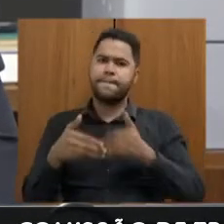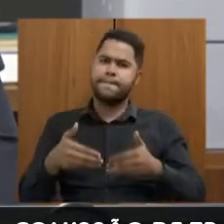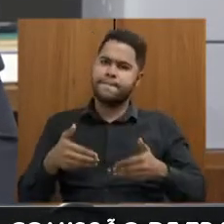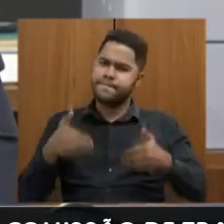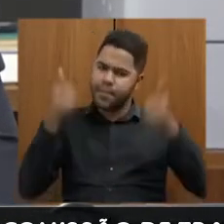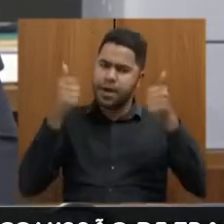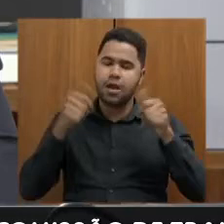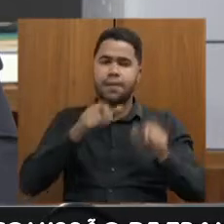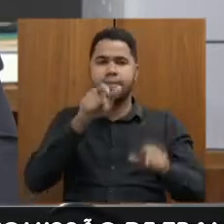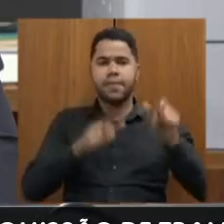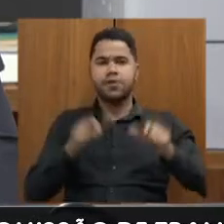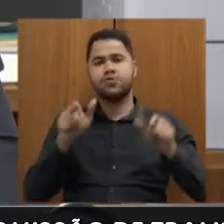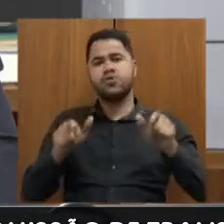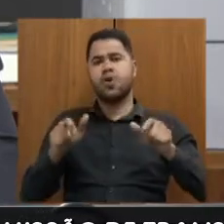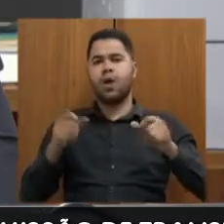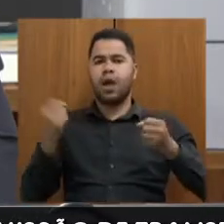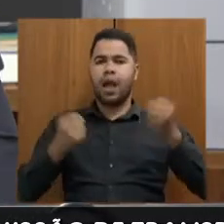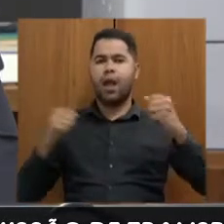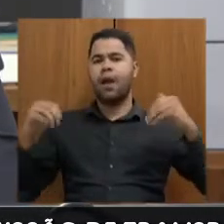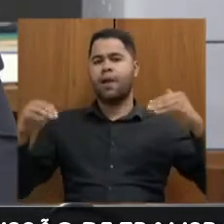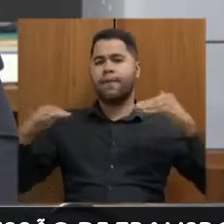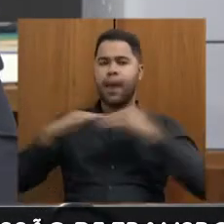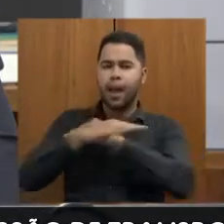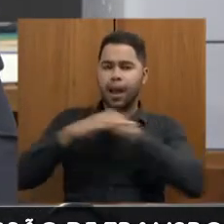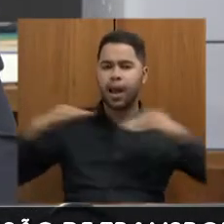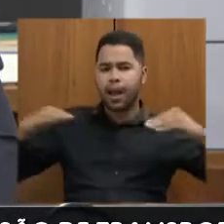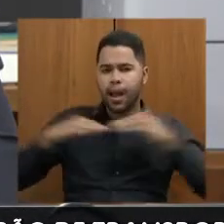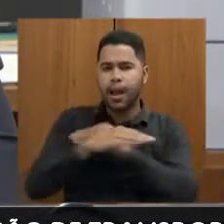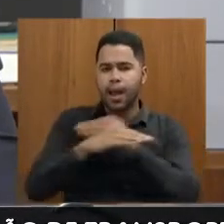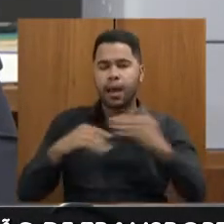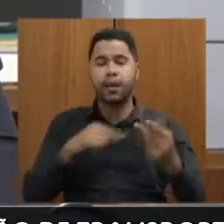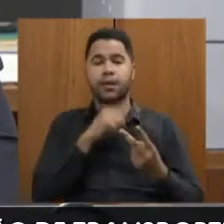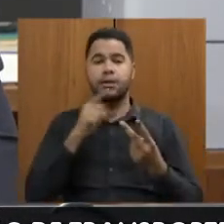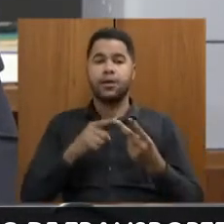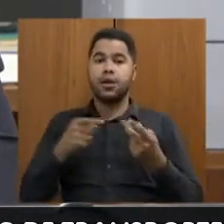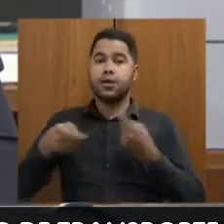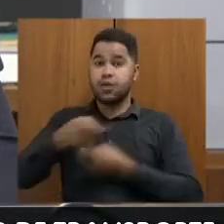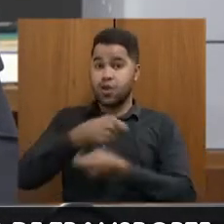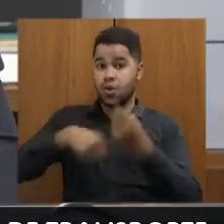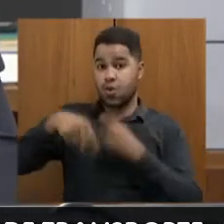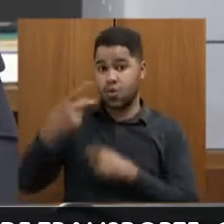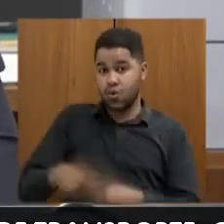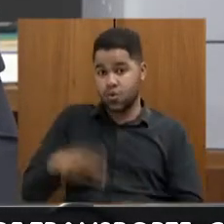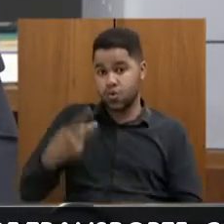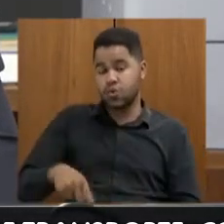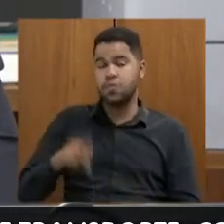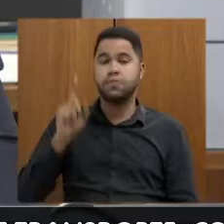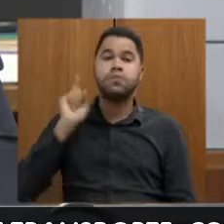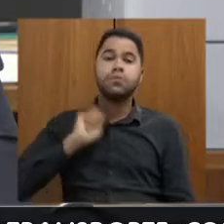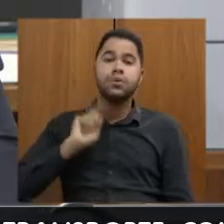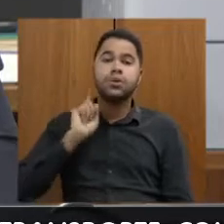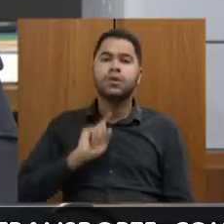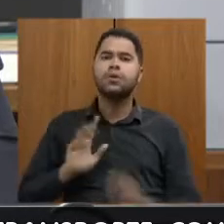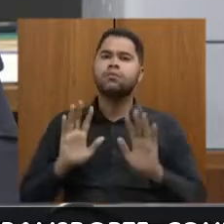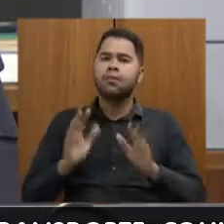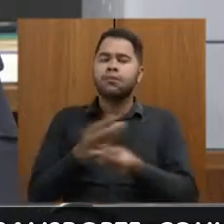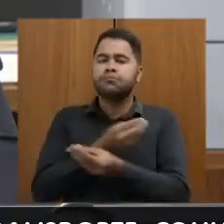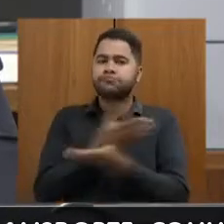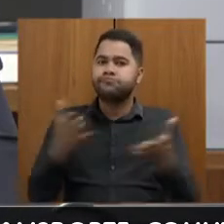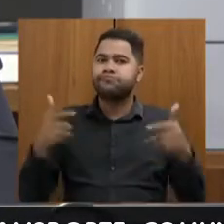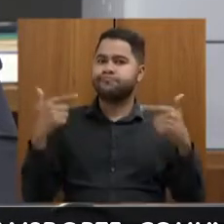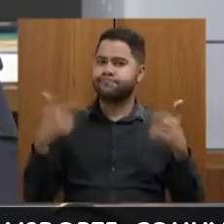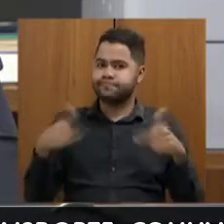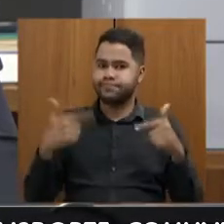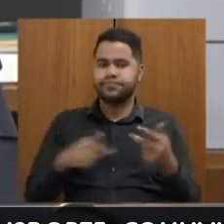melhoria para aqueles que transitam nas estradas é para os negócios no estado mas gera